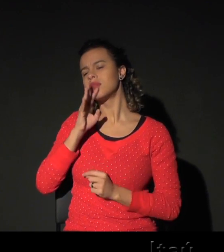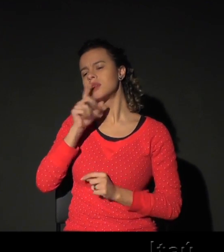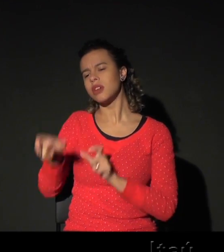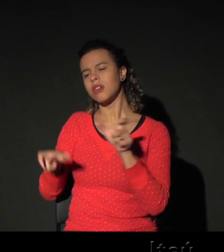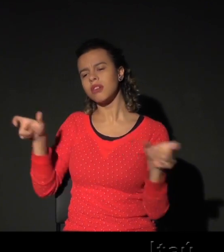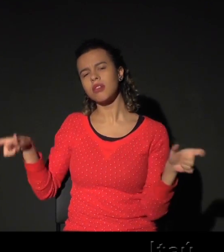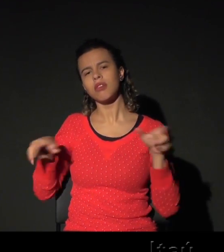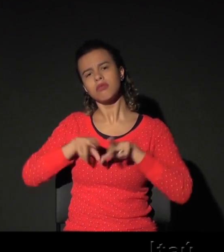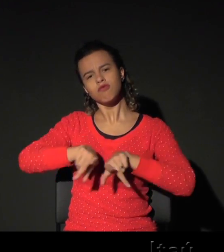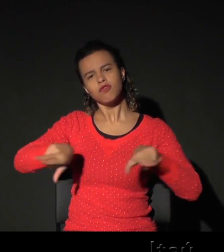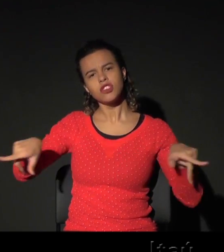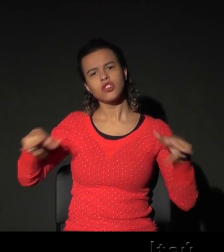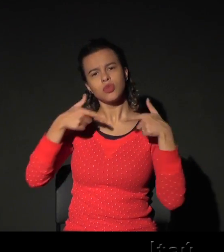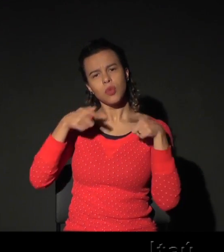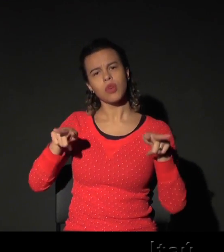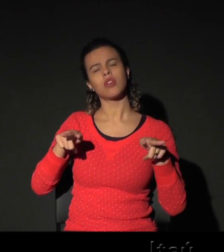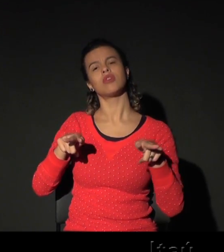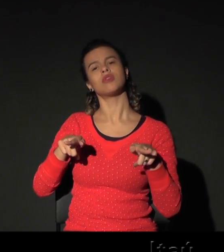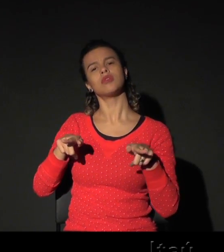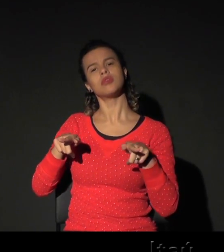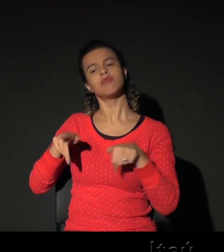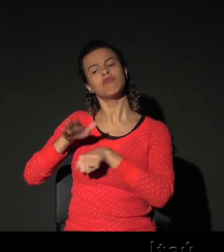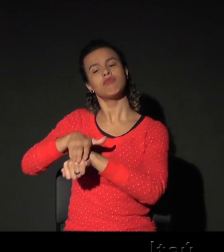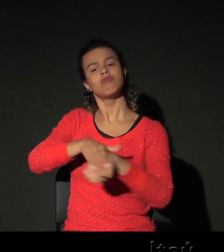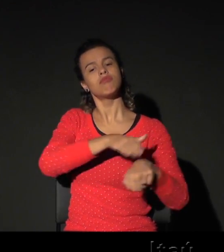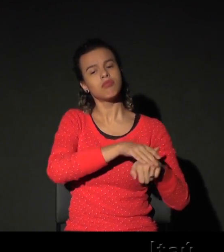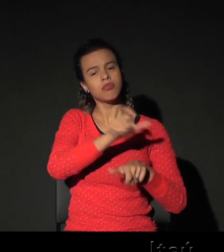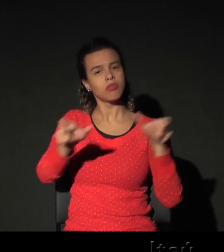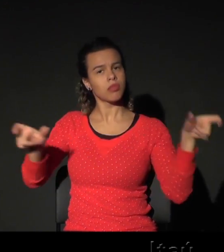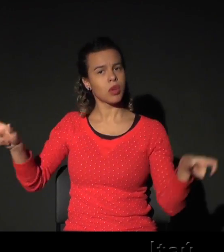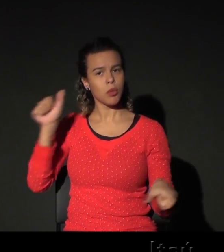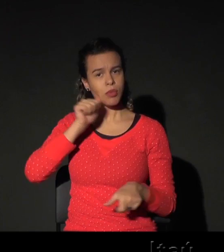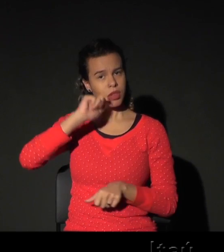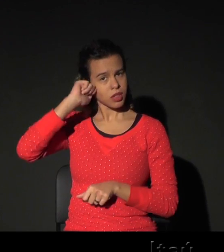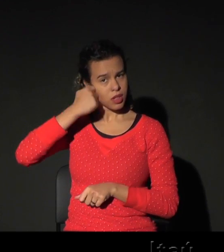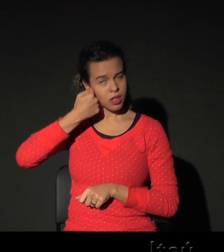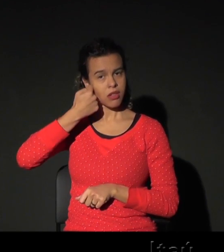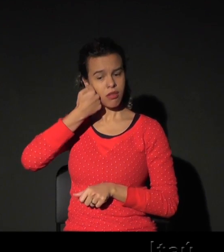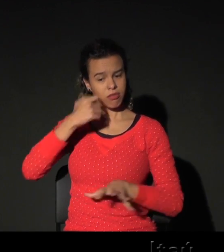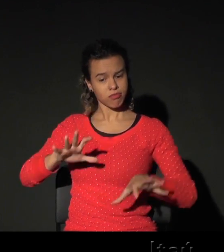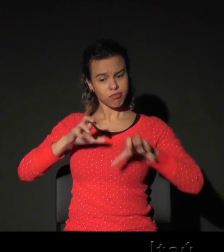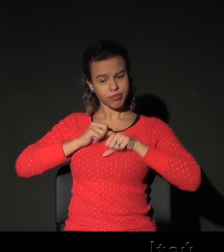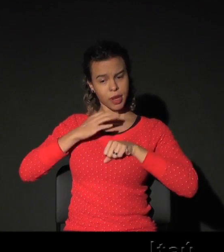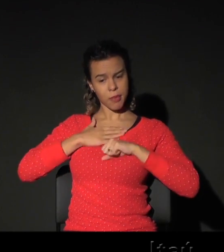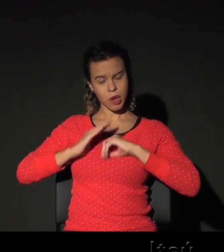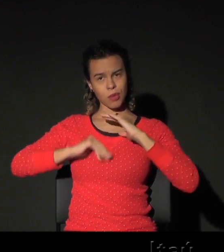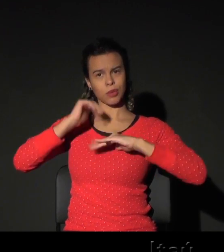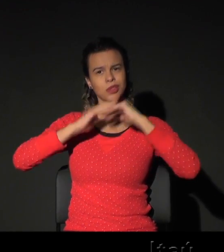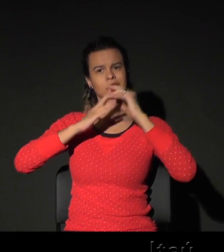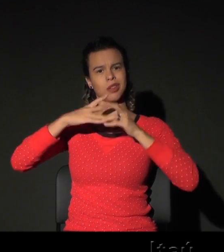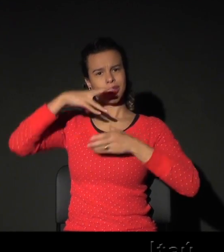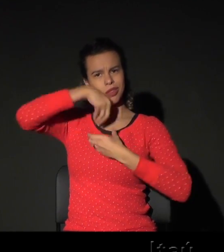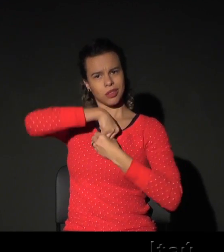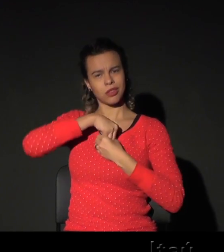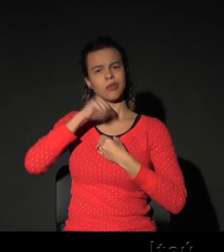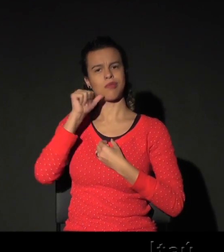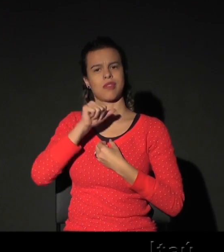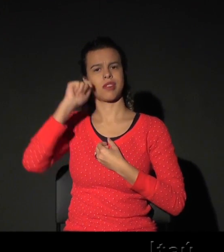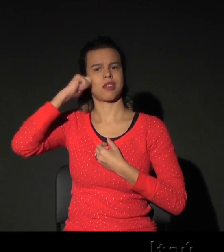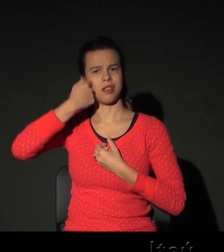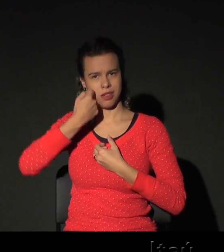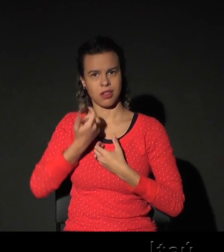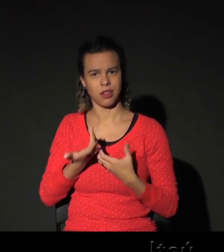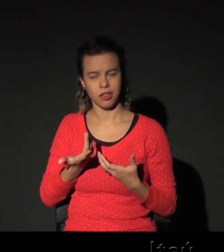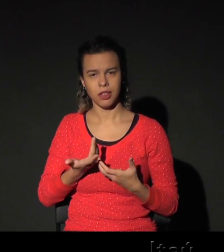essas múltiplas linguagens de feita por mulheres negras pra minha paraa construção da minha subjetividade enquanto uma mulher